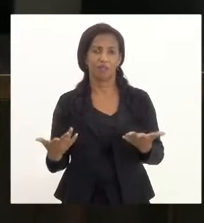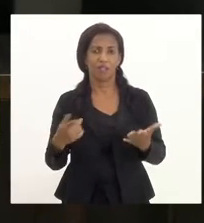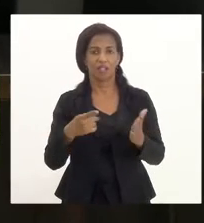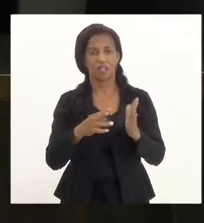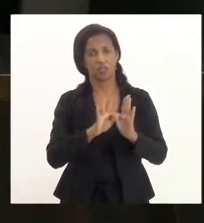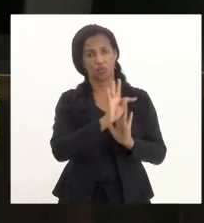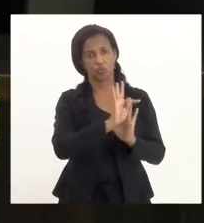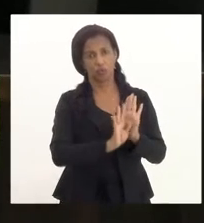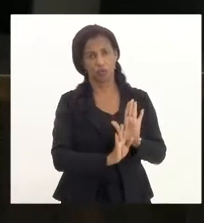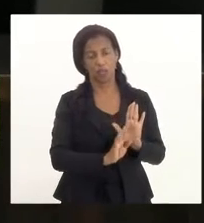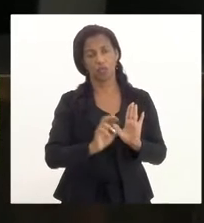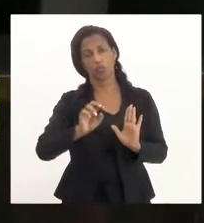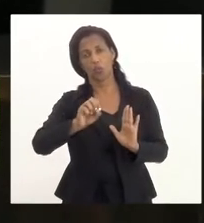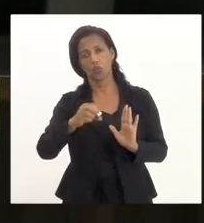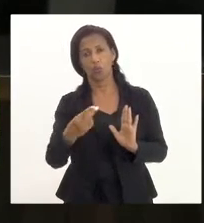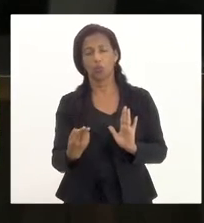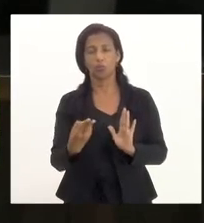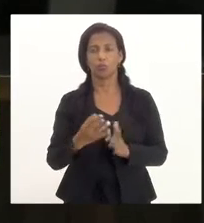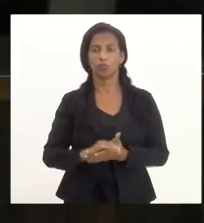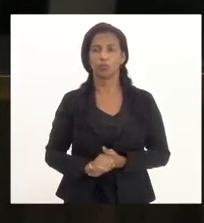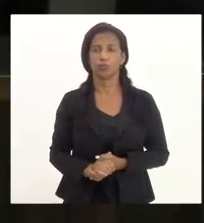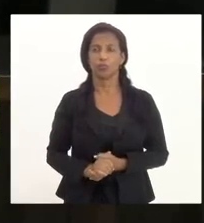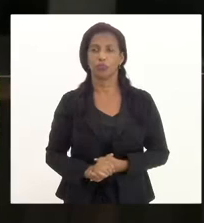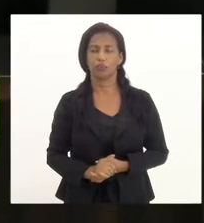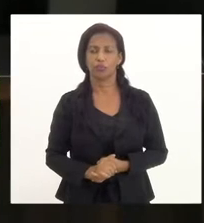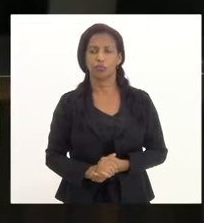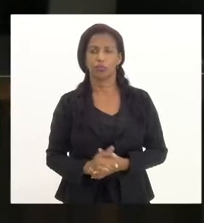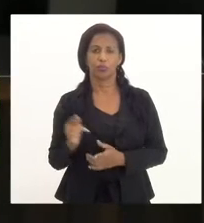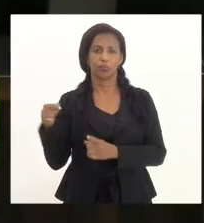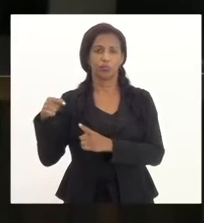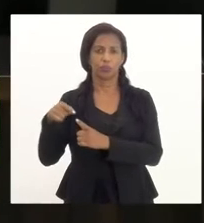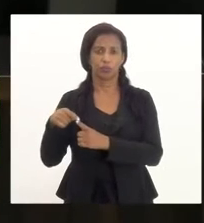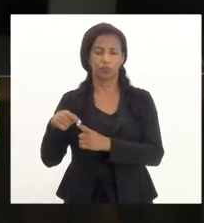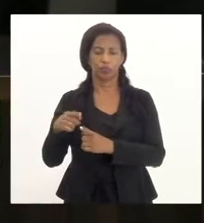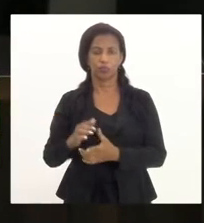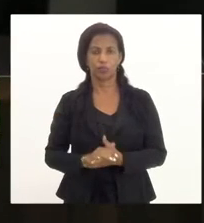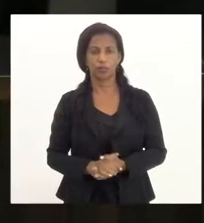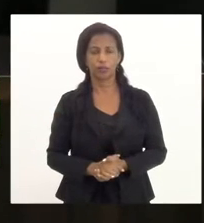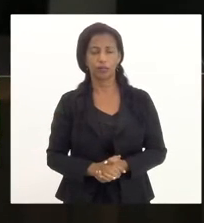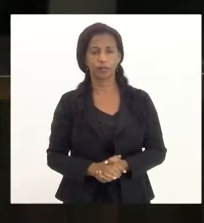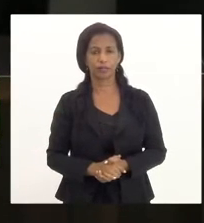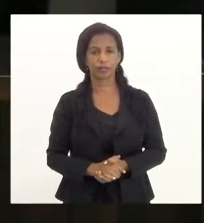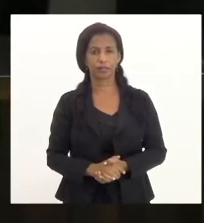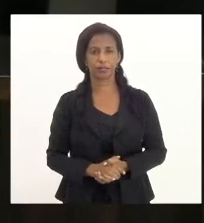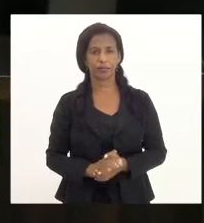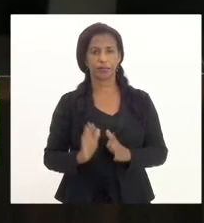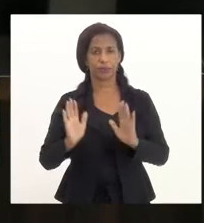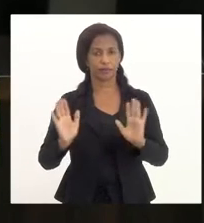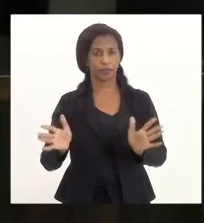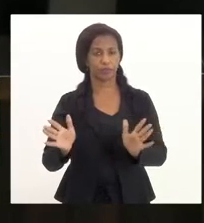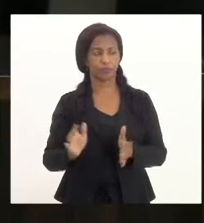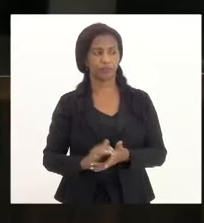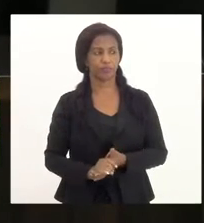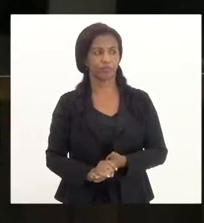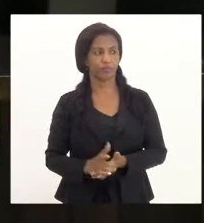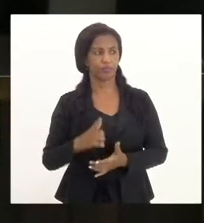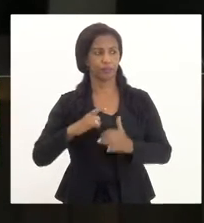ou na redação que seja do e já que